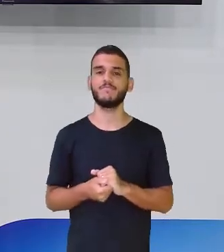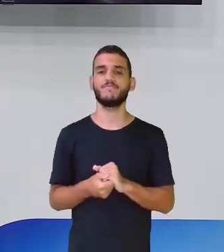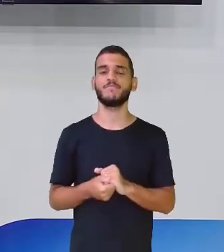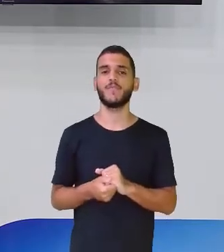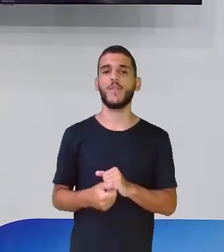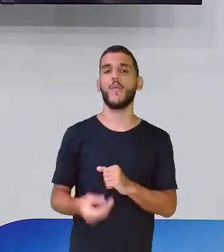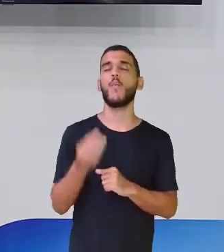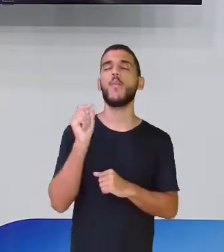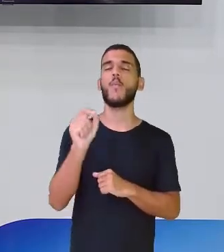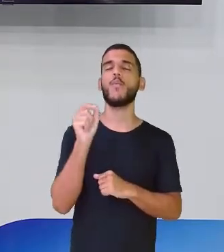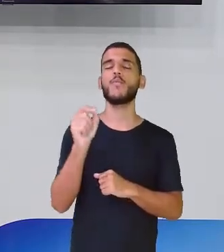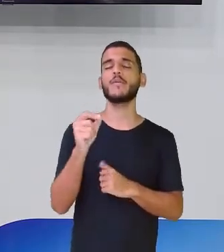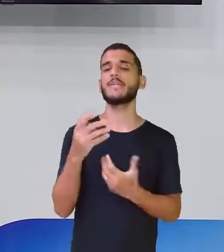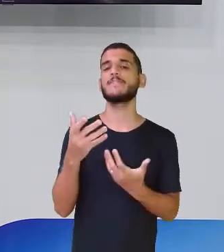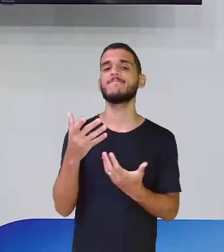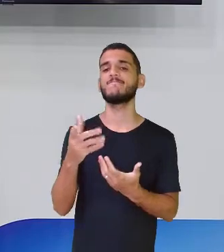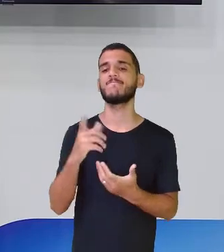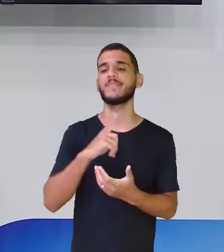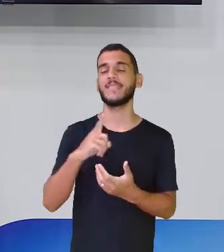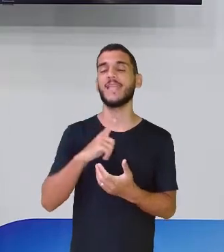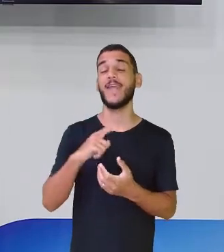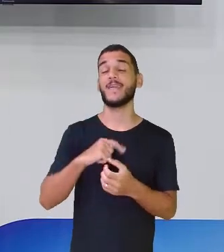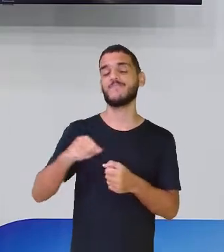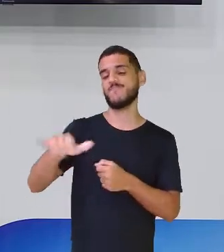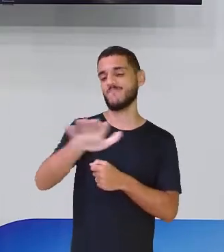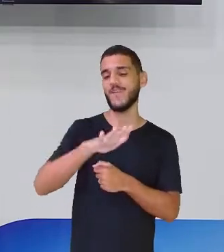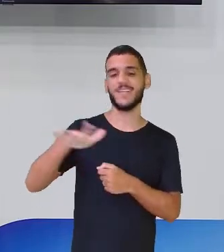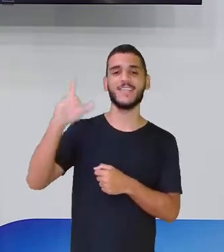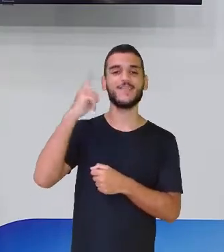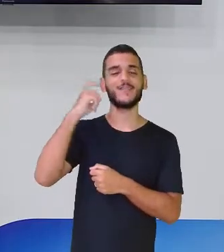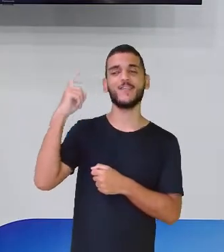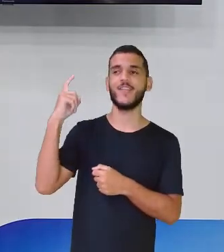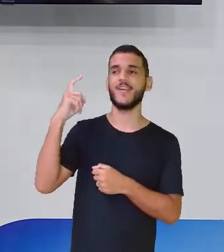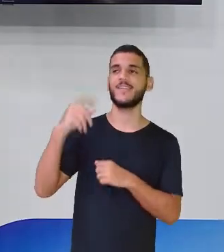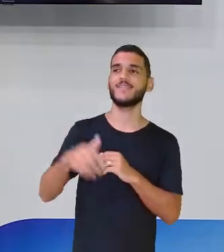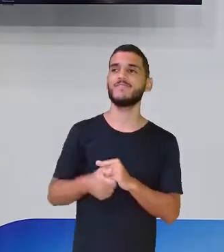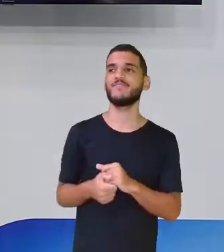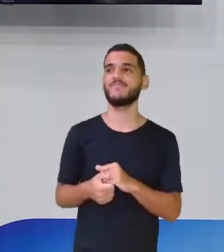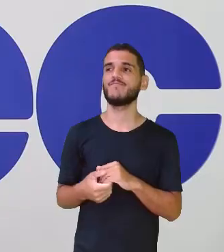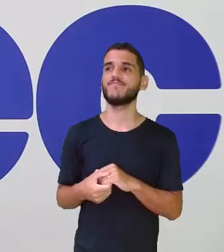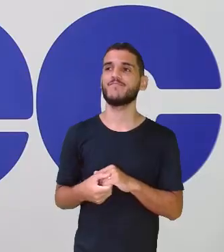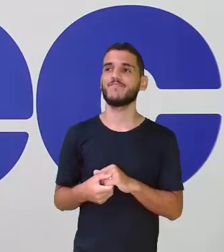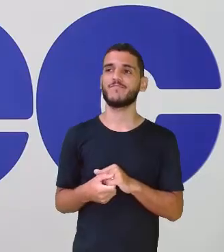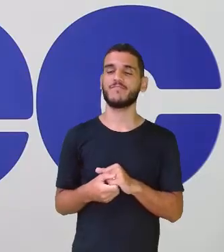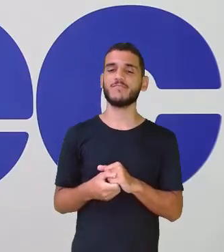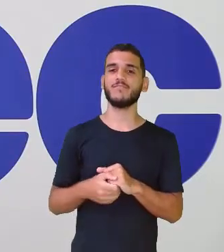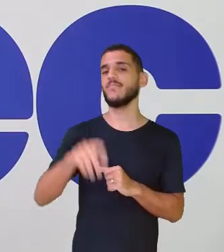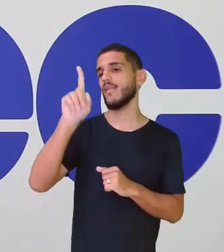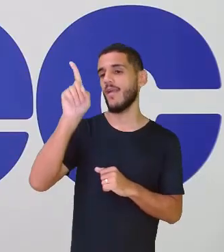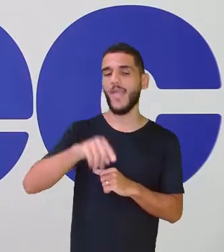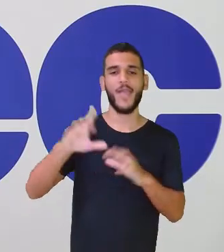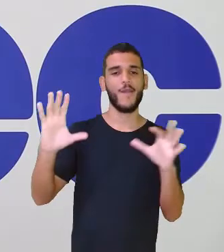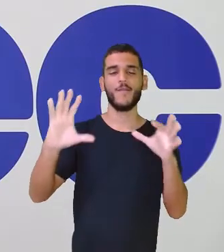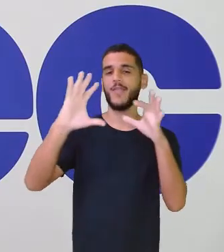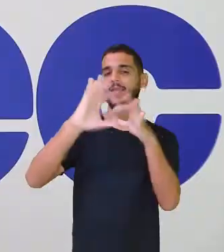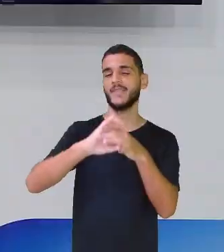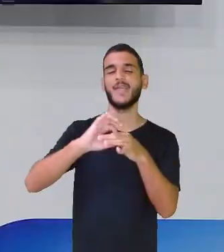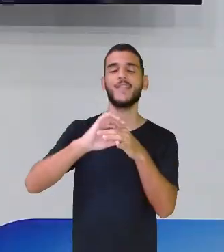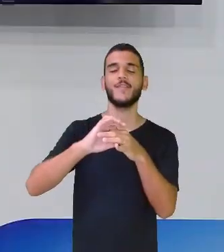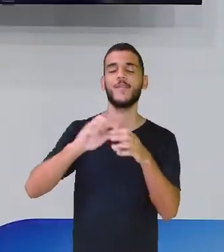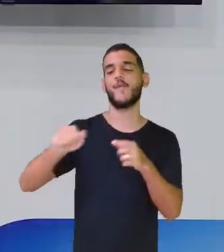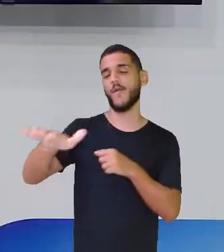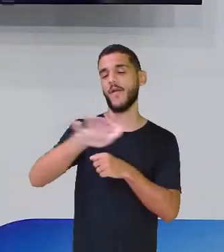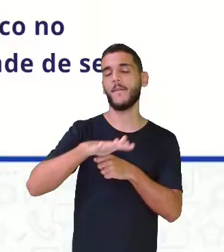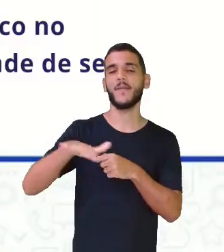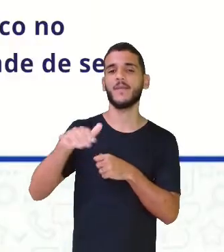construir uma paisagem sonora. Todos os elementos que vão construir uma paisagem sonora. interligado ao ambiente. Aí tem o... Vocês